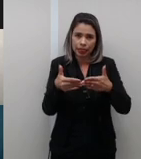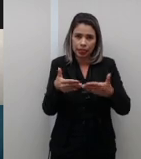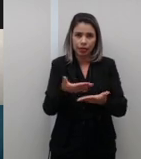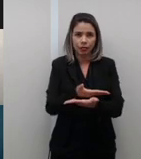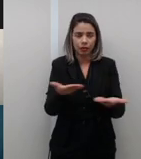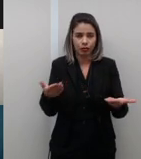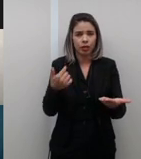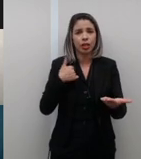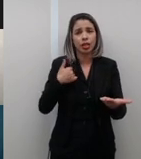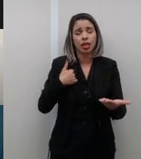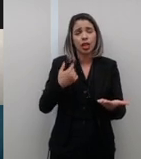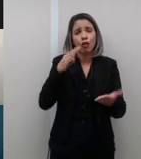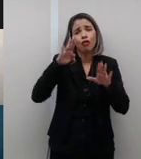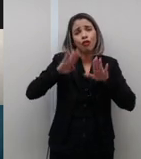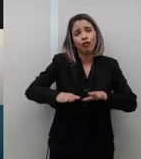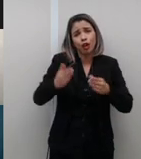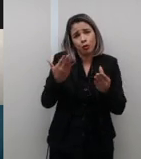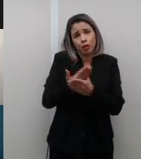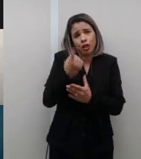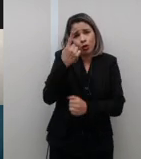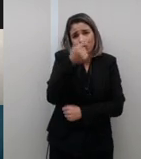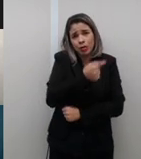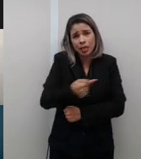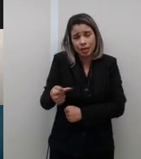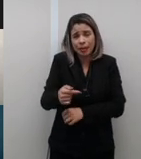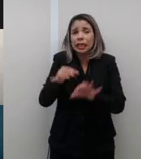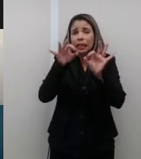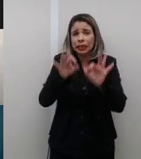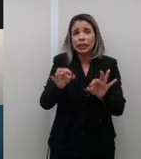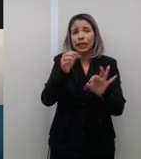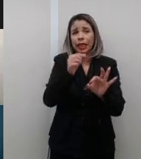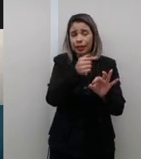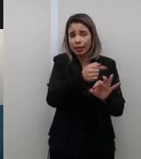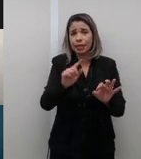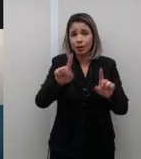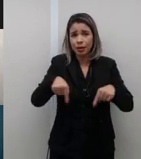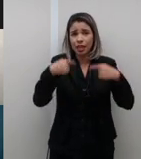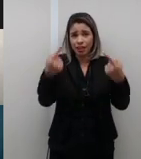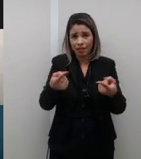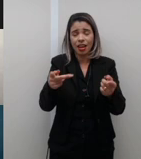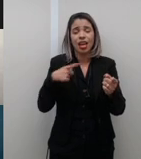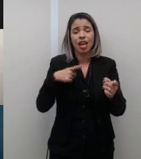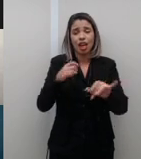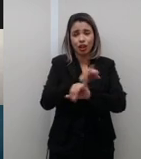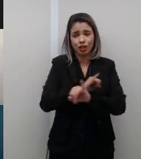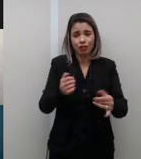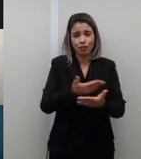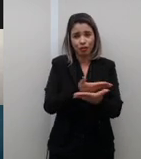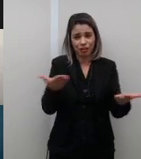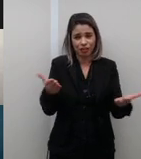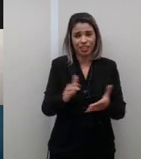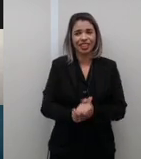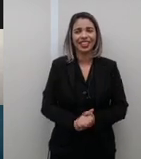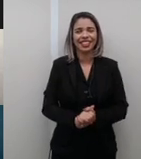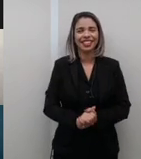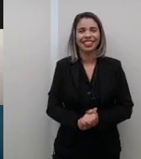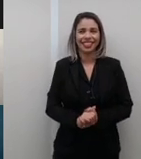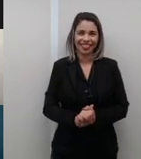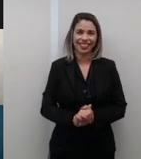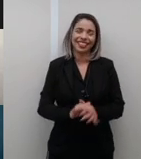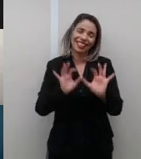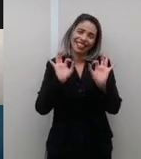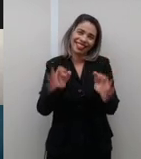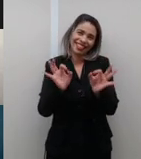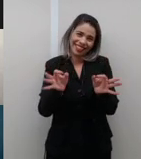uma semana e trago sem falta terça-feira. Para aplicar ou não o Súmula 7. Eu fico torcendo. Aplica ou não o